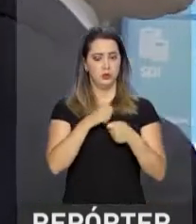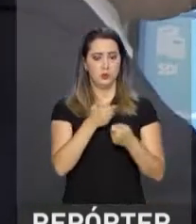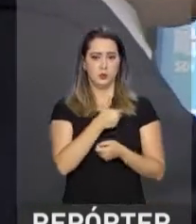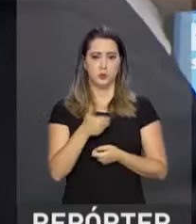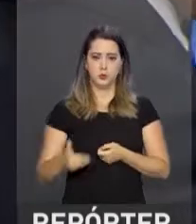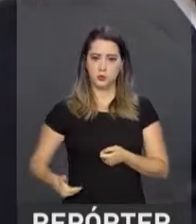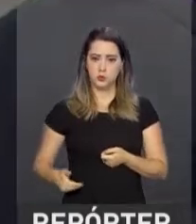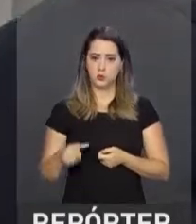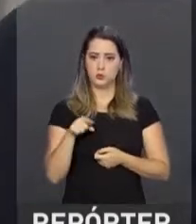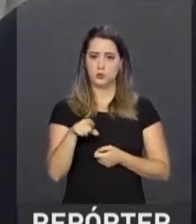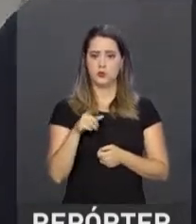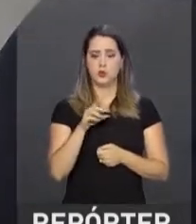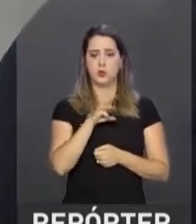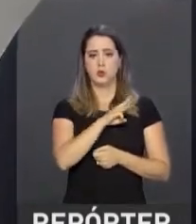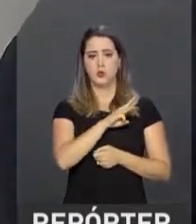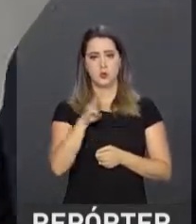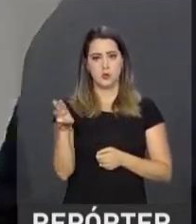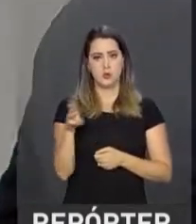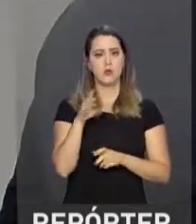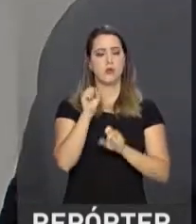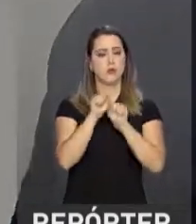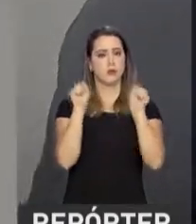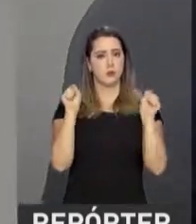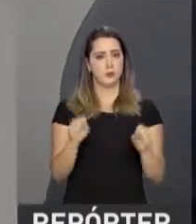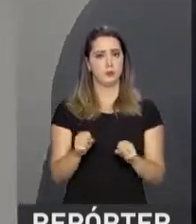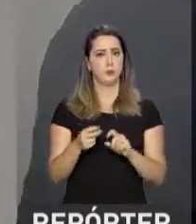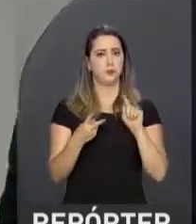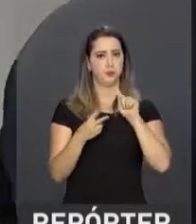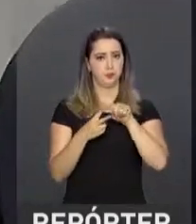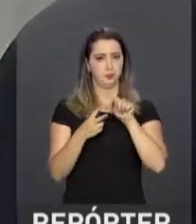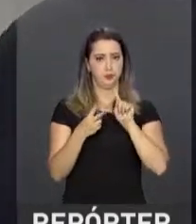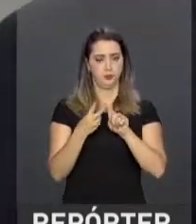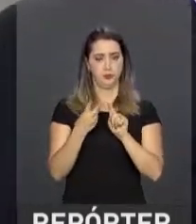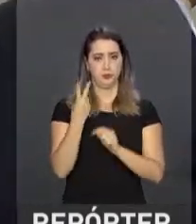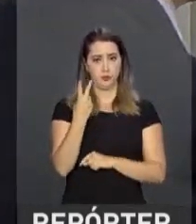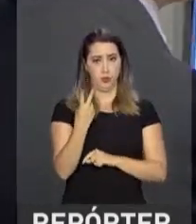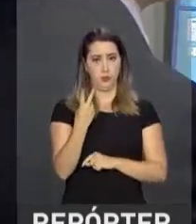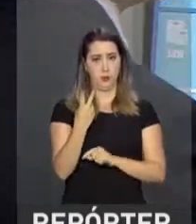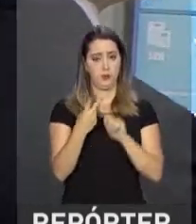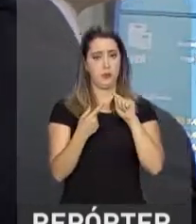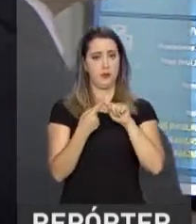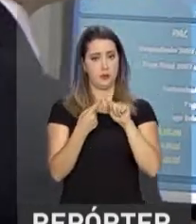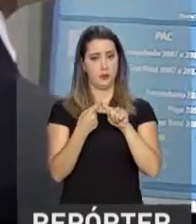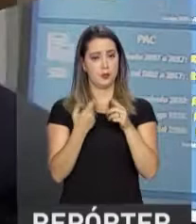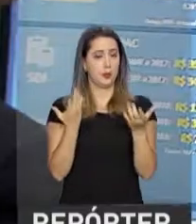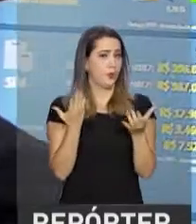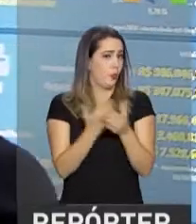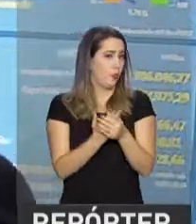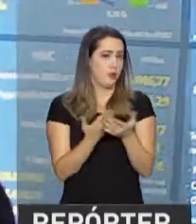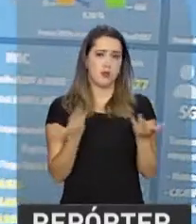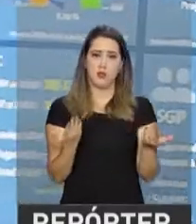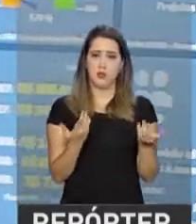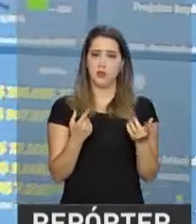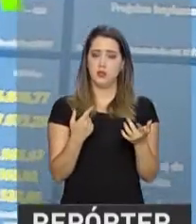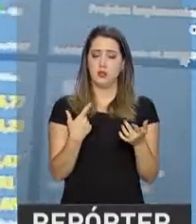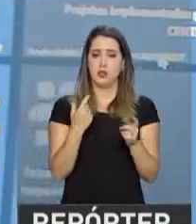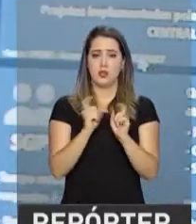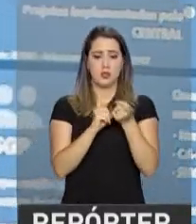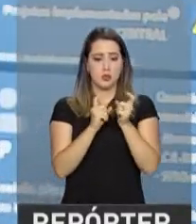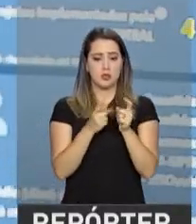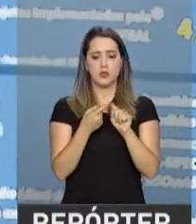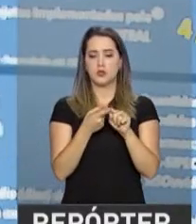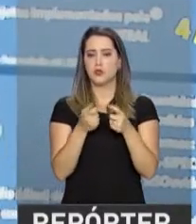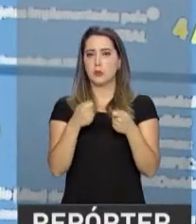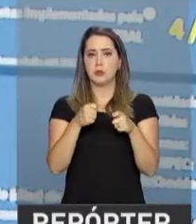com a loja virtual nós temos dois tipos de economia a primeira economia do processo se nós não teremos mais que manter